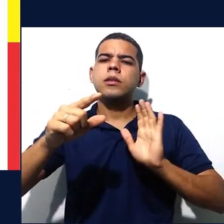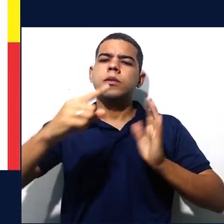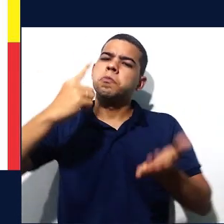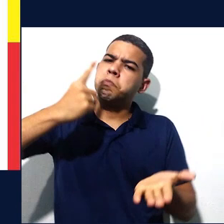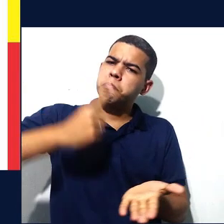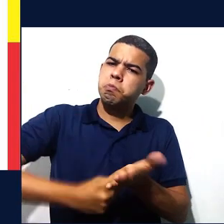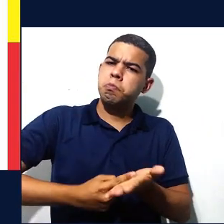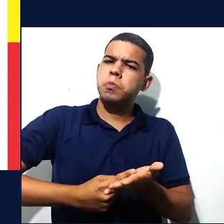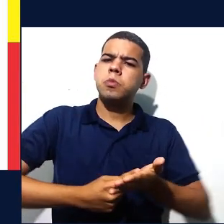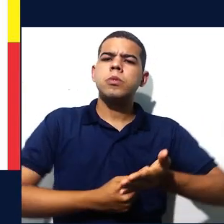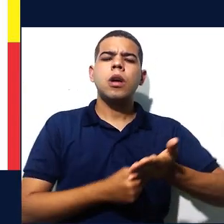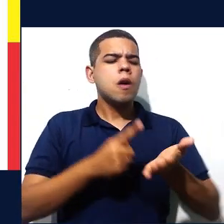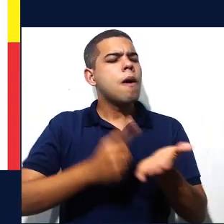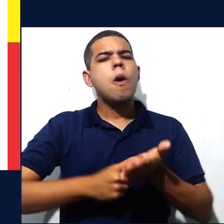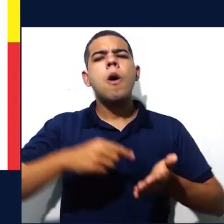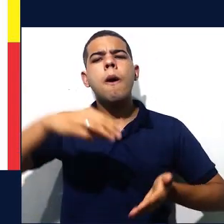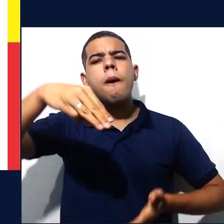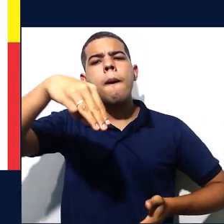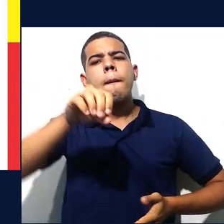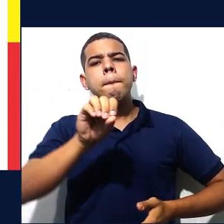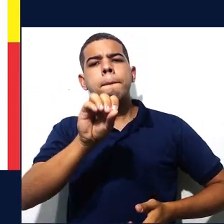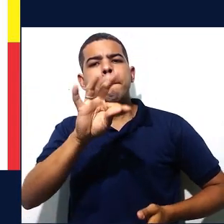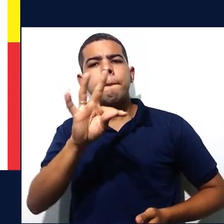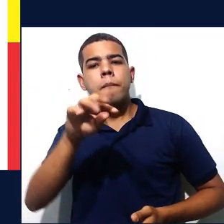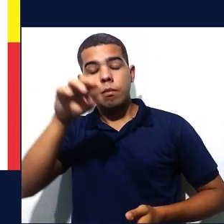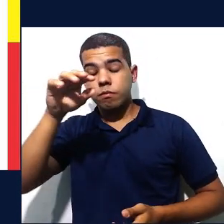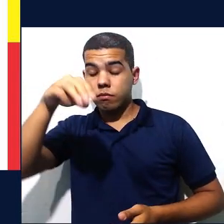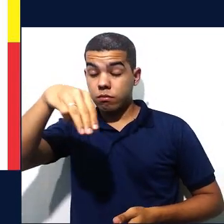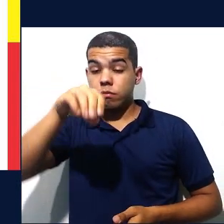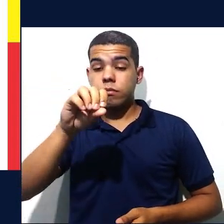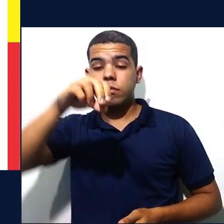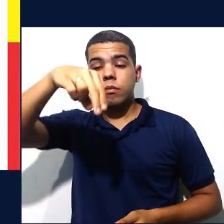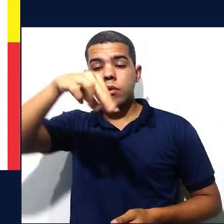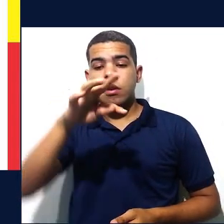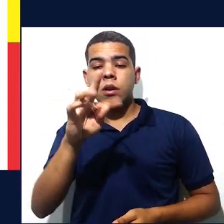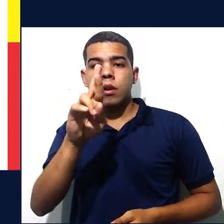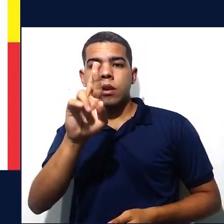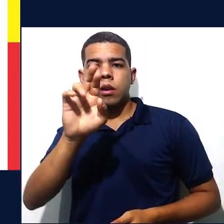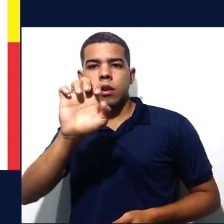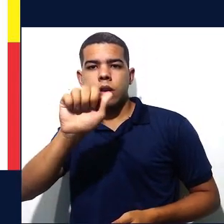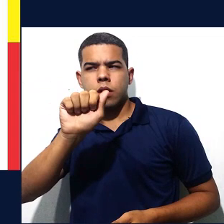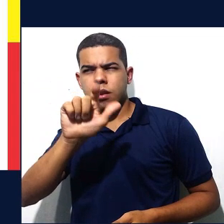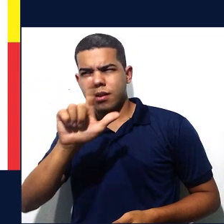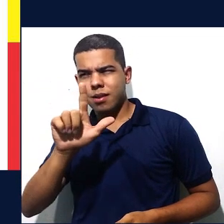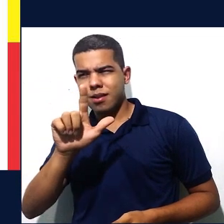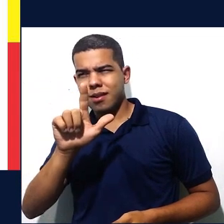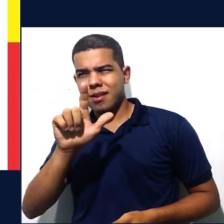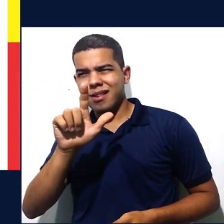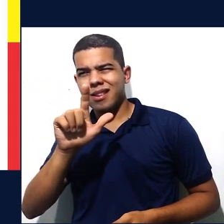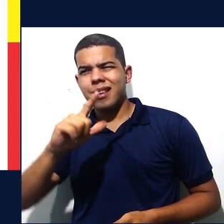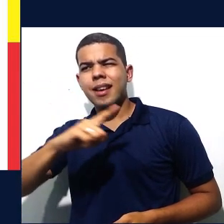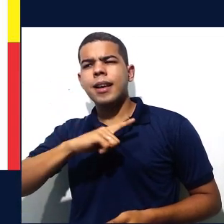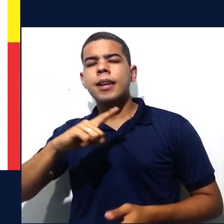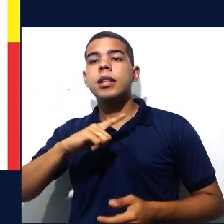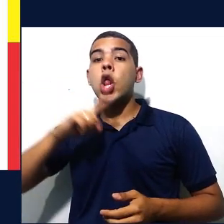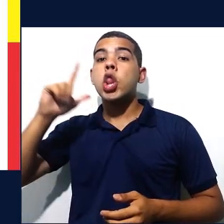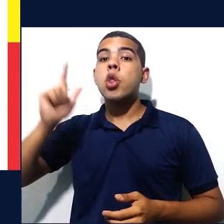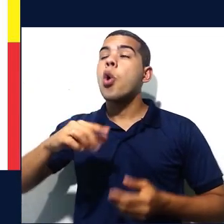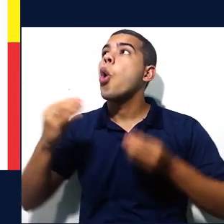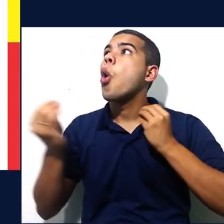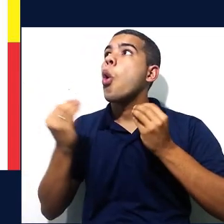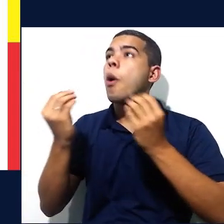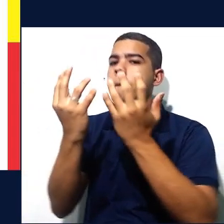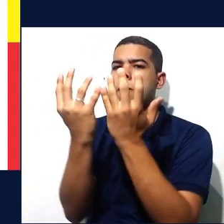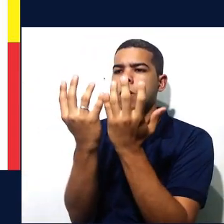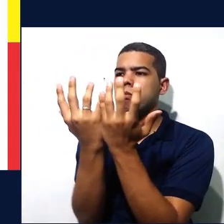Protocolo de Montreal, onde tem como objetivo de reconstituir a concentração de ozônio na alta